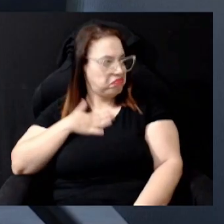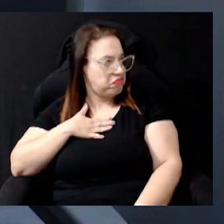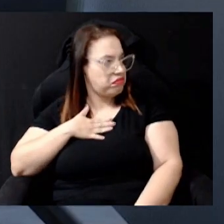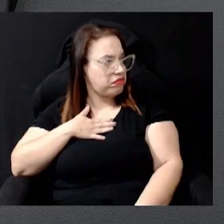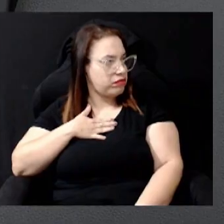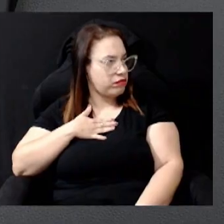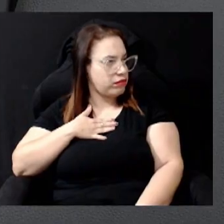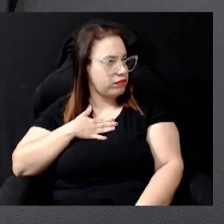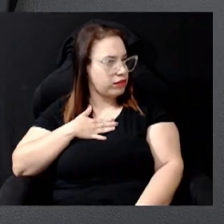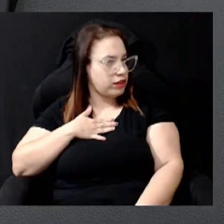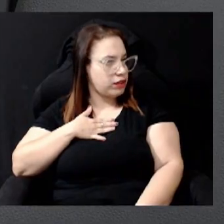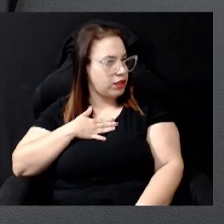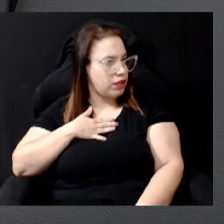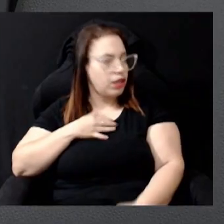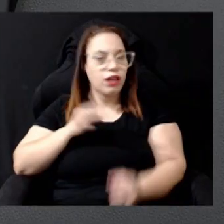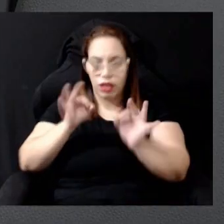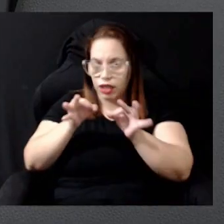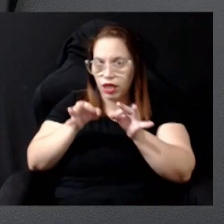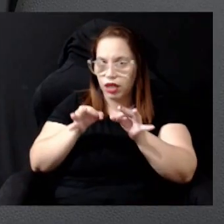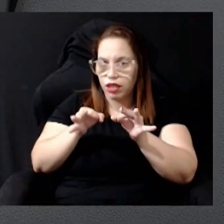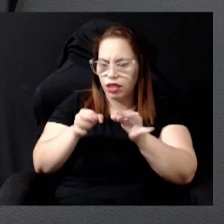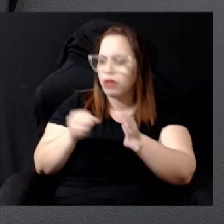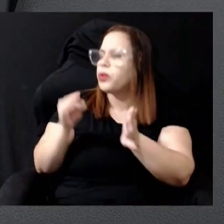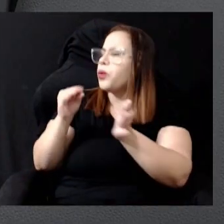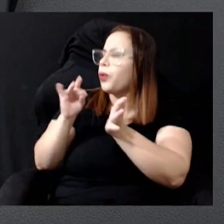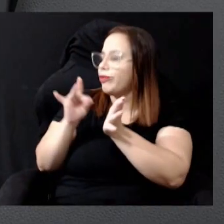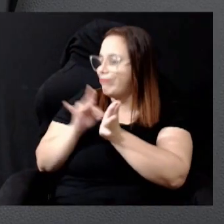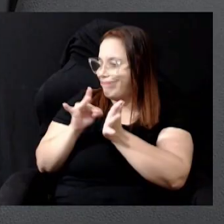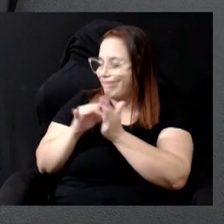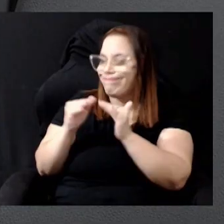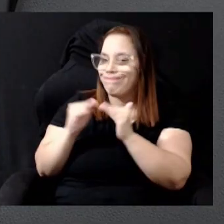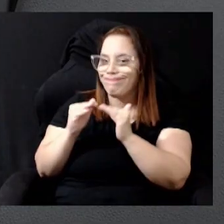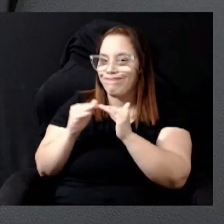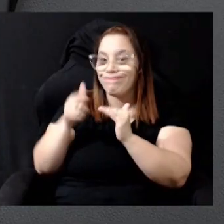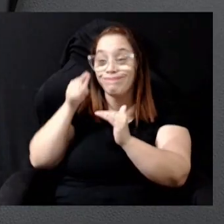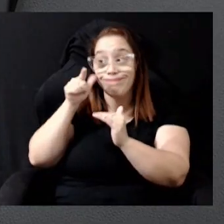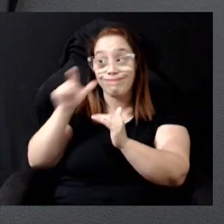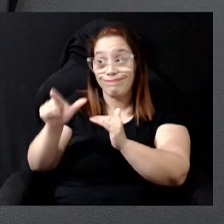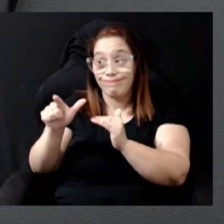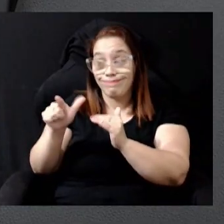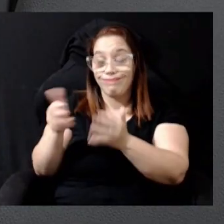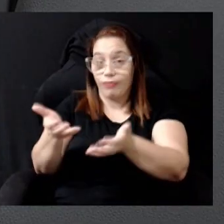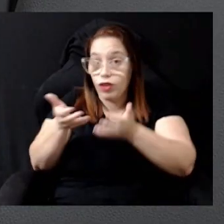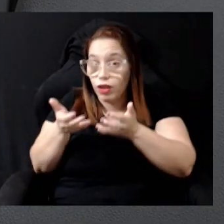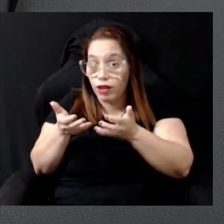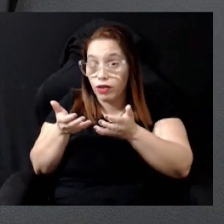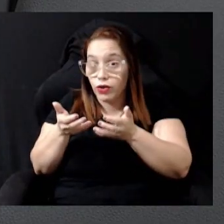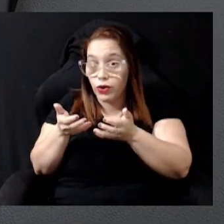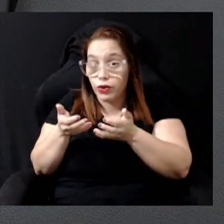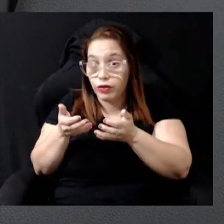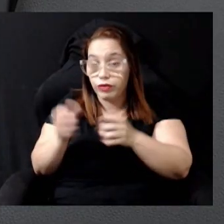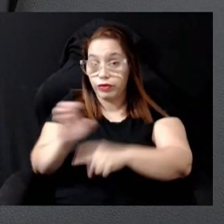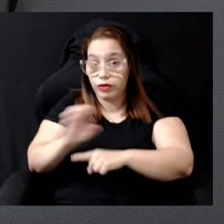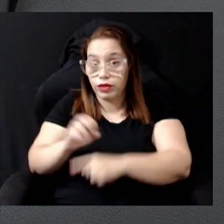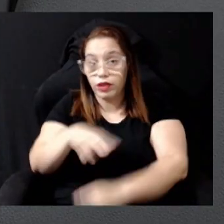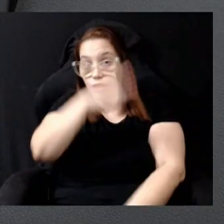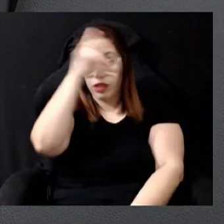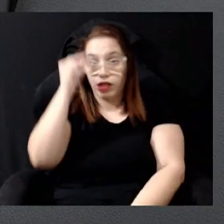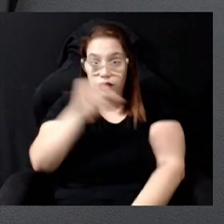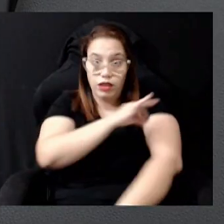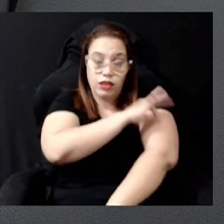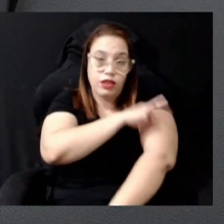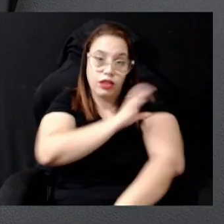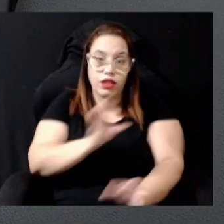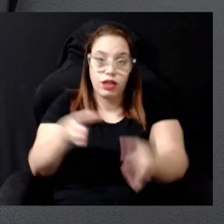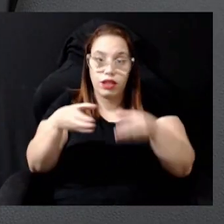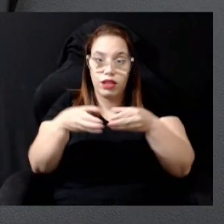dar certo, então. Com certeza, porque a gente está conciliando interesses, né? O Estado tem interesse, a Prefeitura tem interesse, a comunidade tem essa demanda.